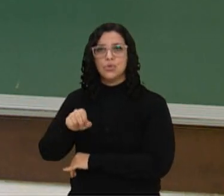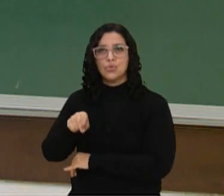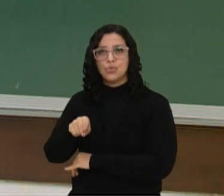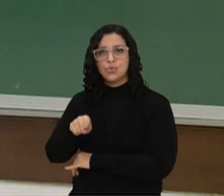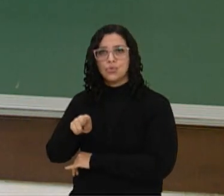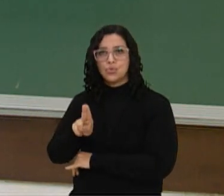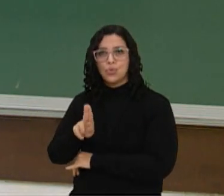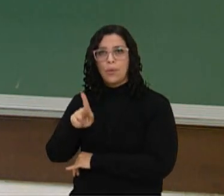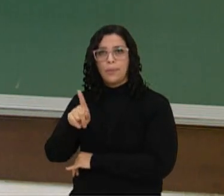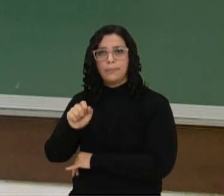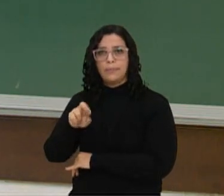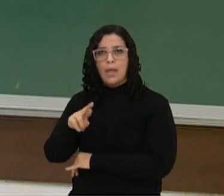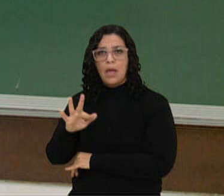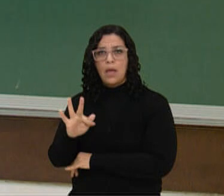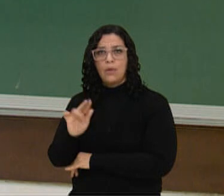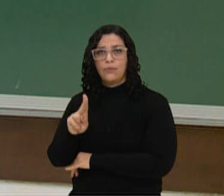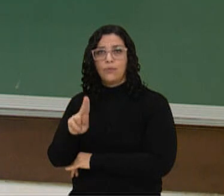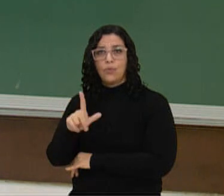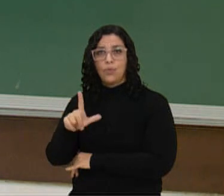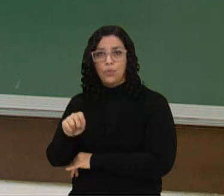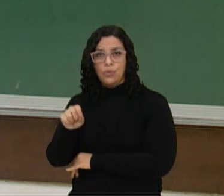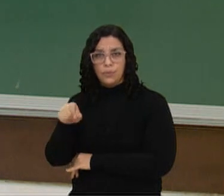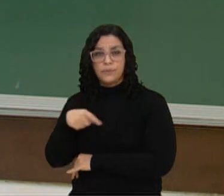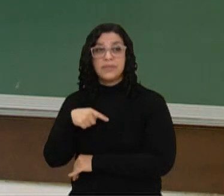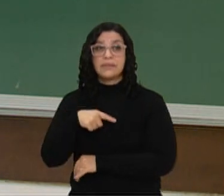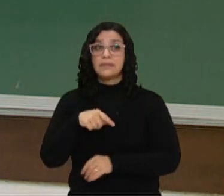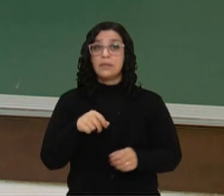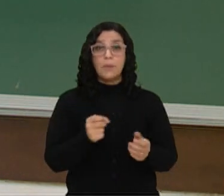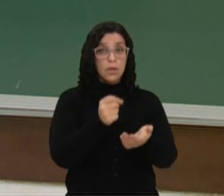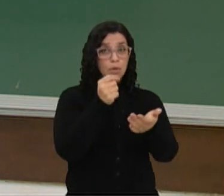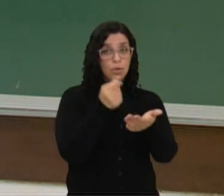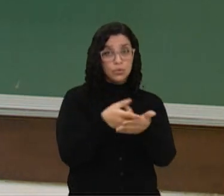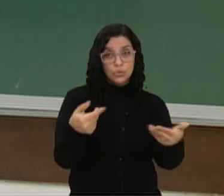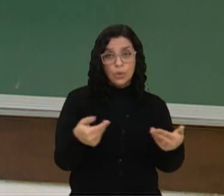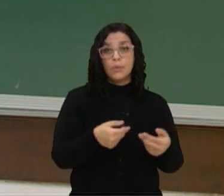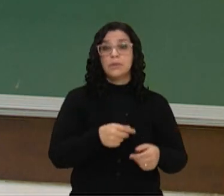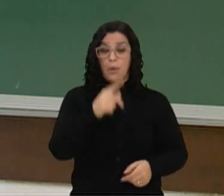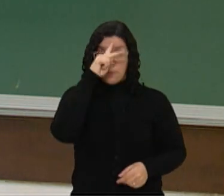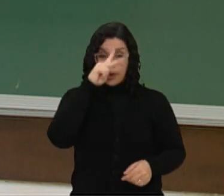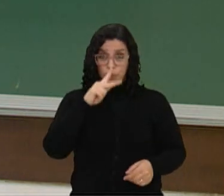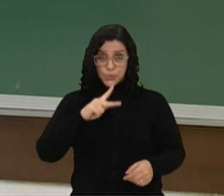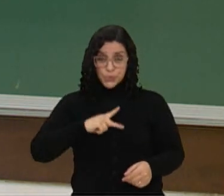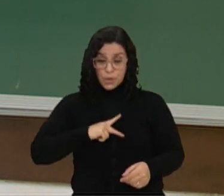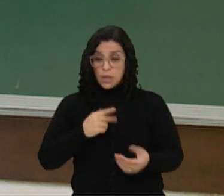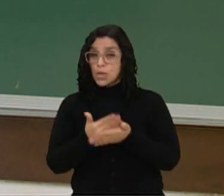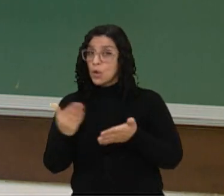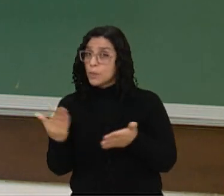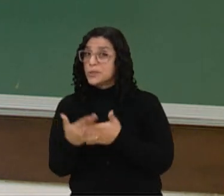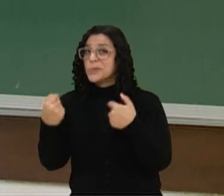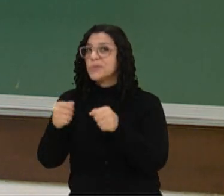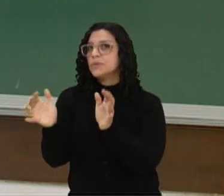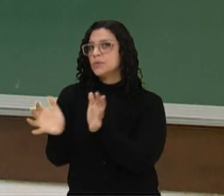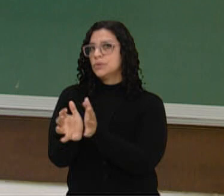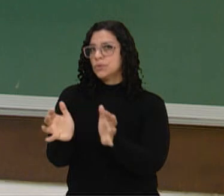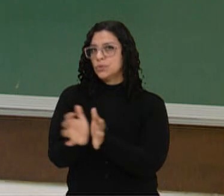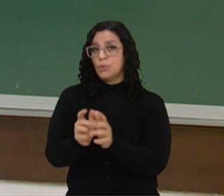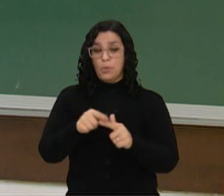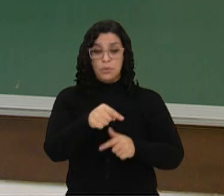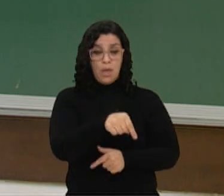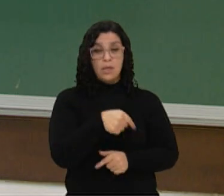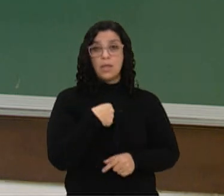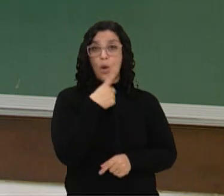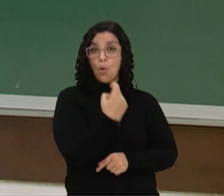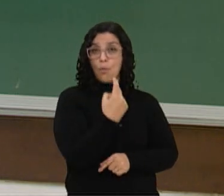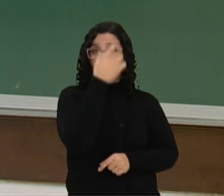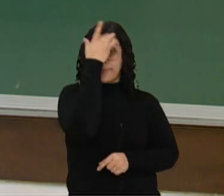supérfluo, tá? E aí eu tenho também ali o consumo individual e coletivo. Individual é aquele que é exercido por uma